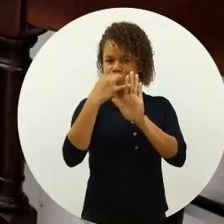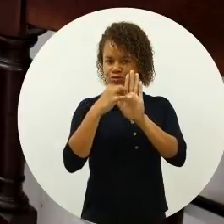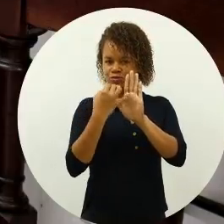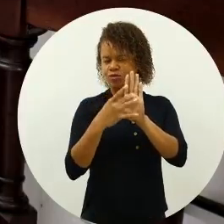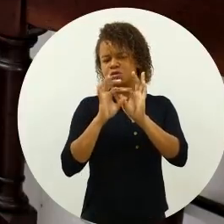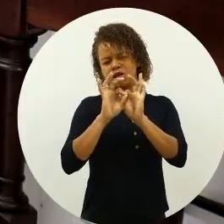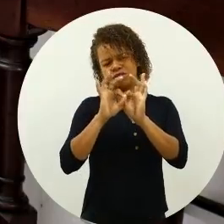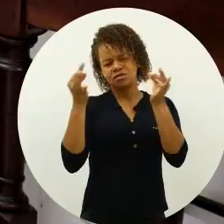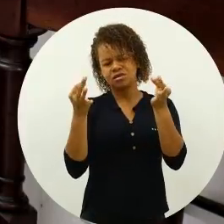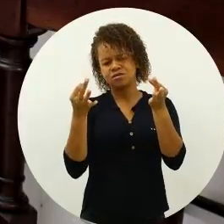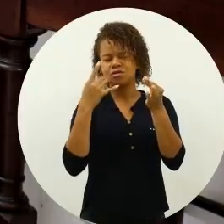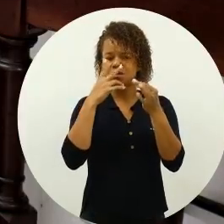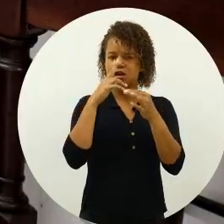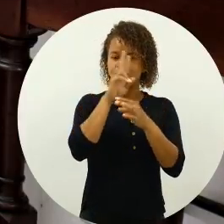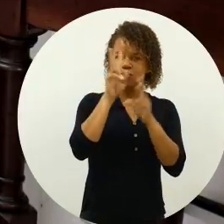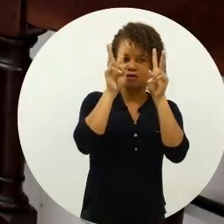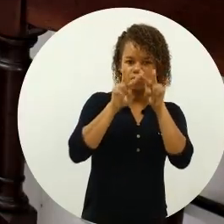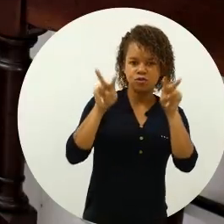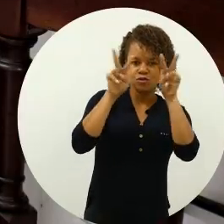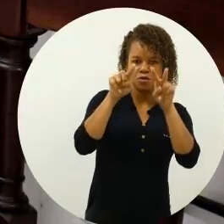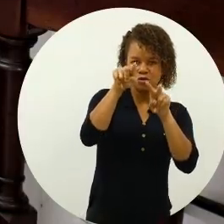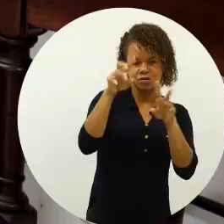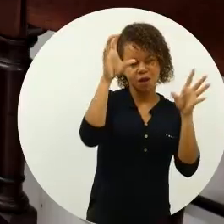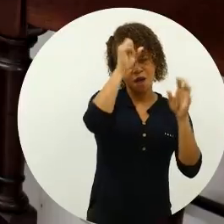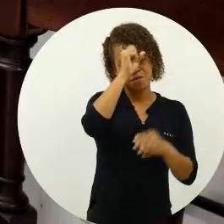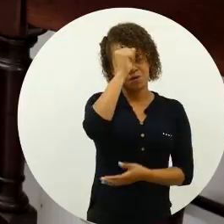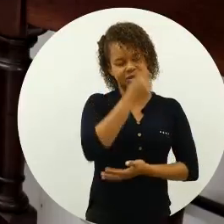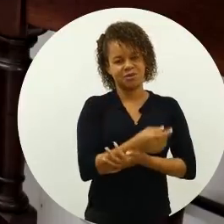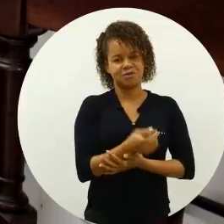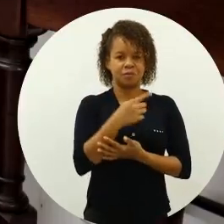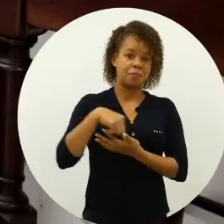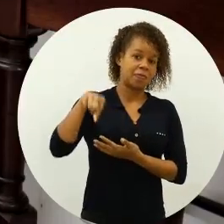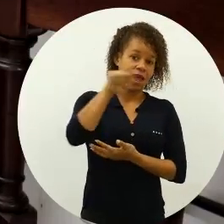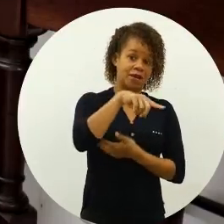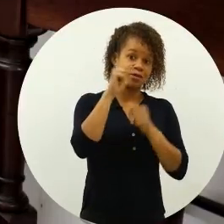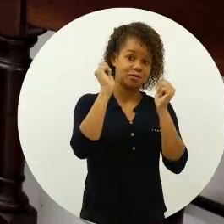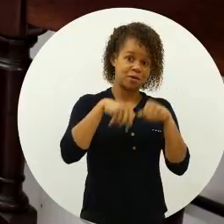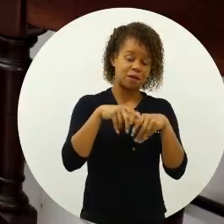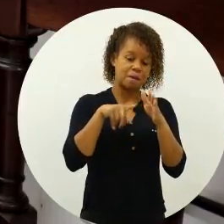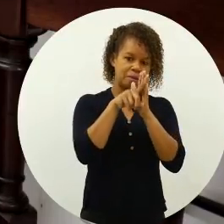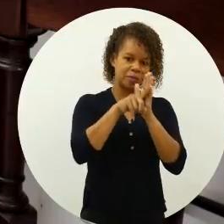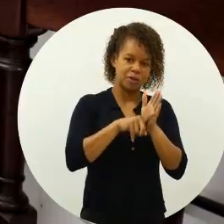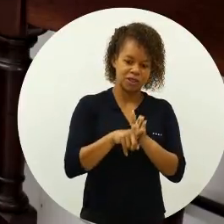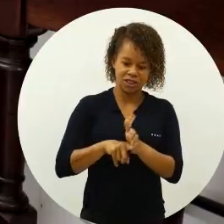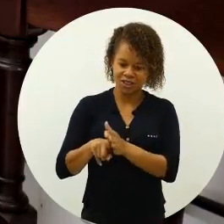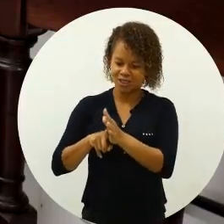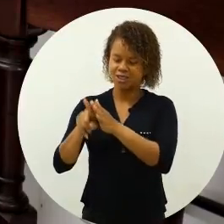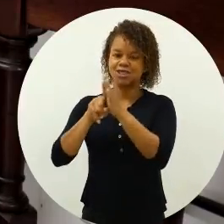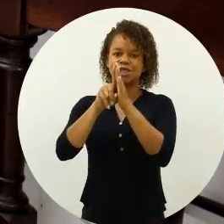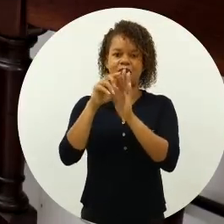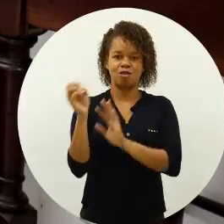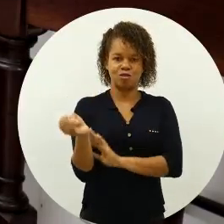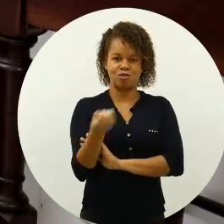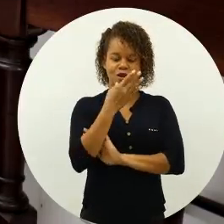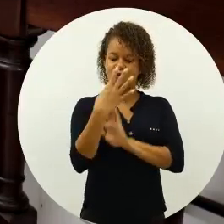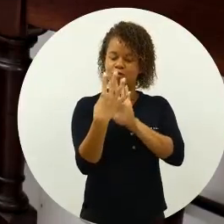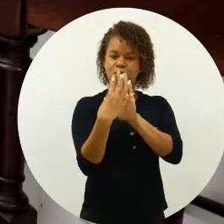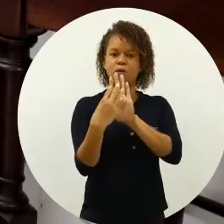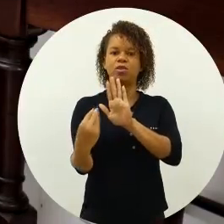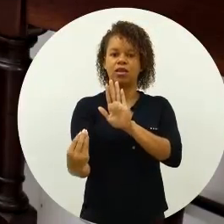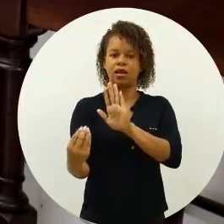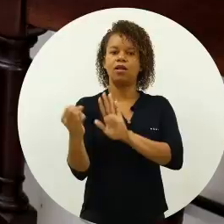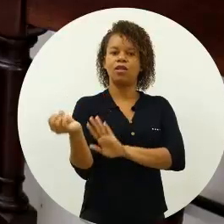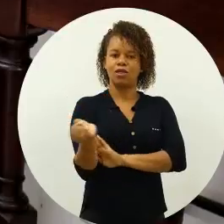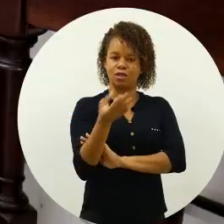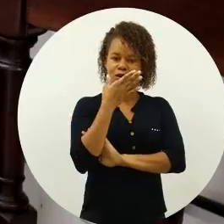mais simples e o mais usual para que vocês possam aprender. E aí, vocês podem pesquisar novos modelos,